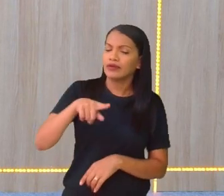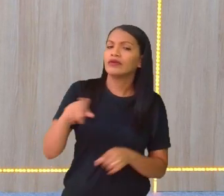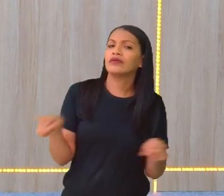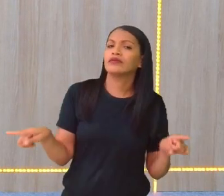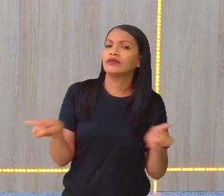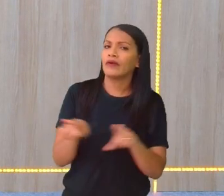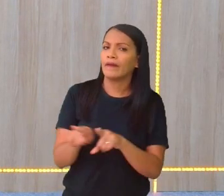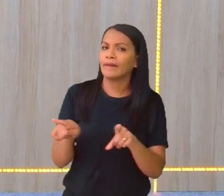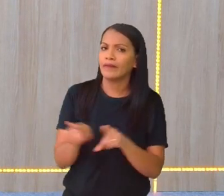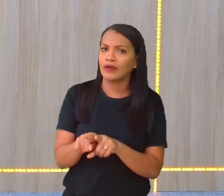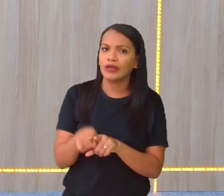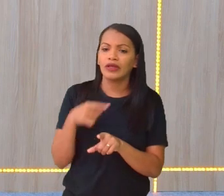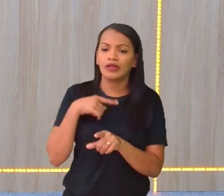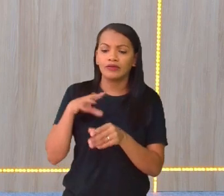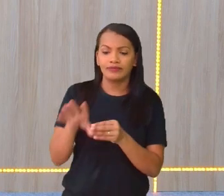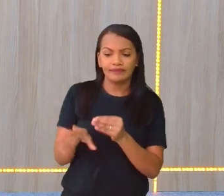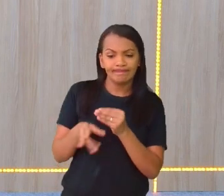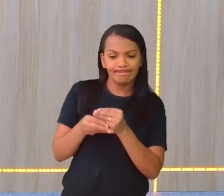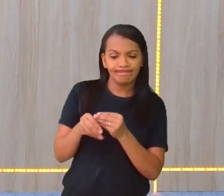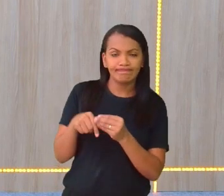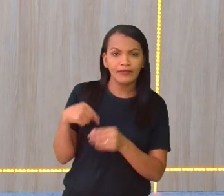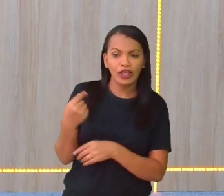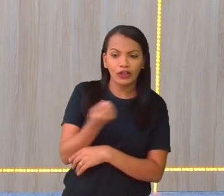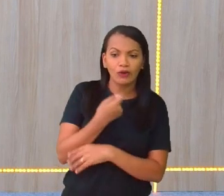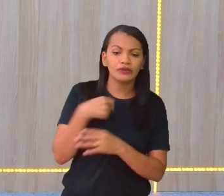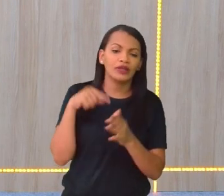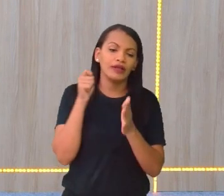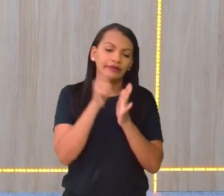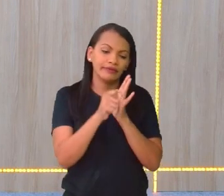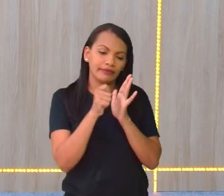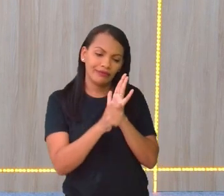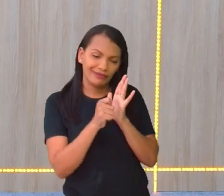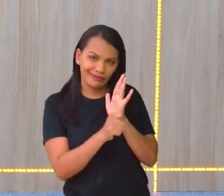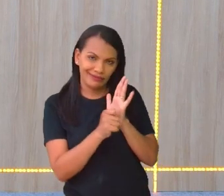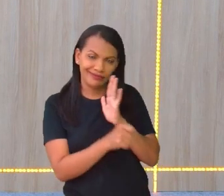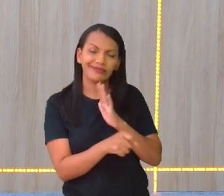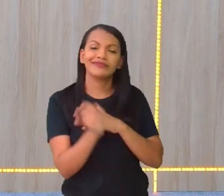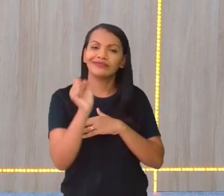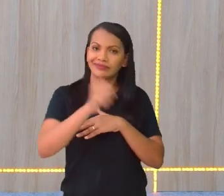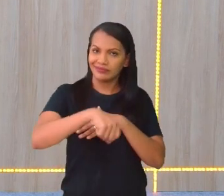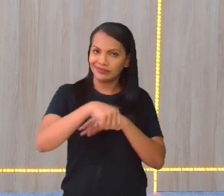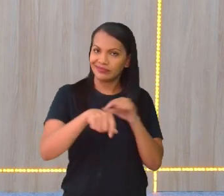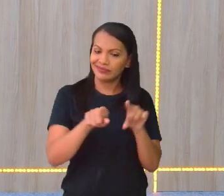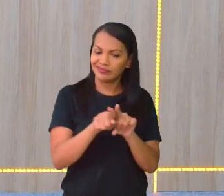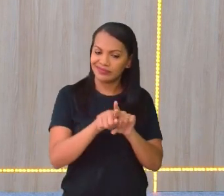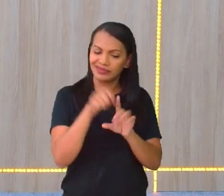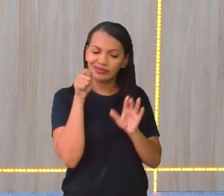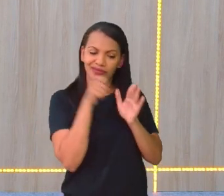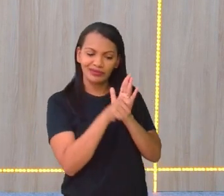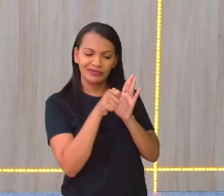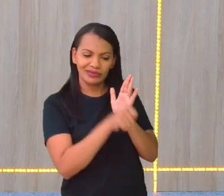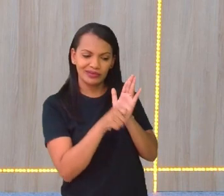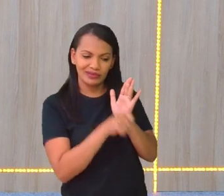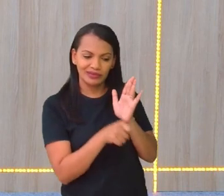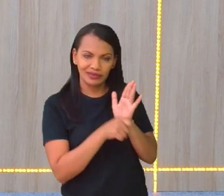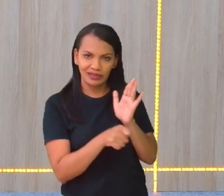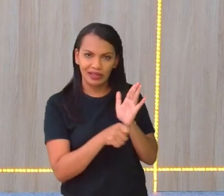não deixam de contribuir com a nossa escrita. Eles estão presentes, não é? Atuando